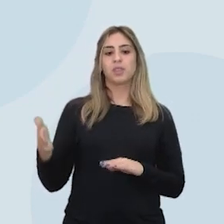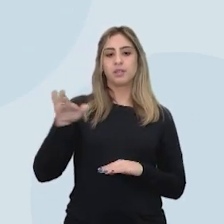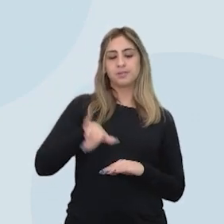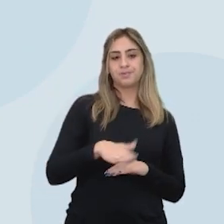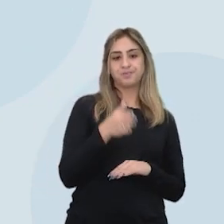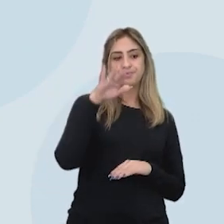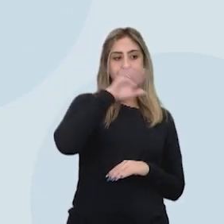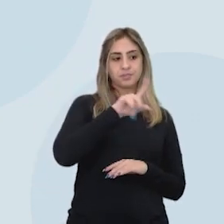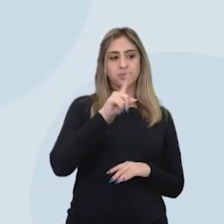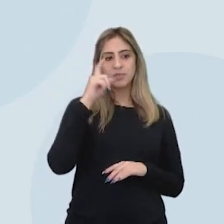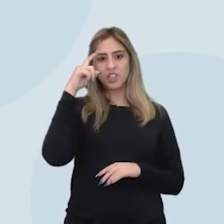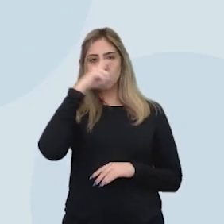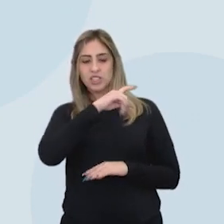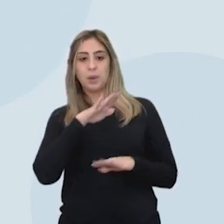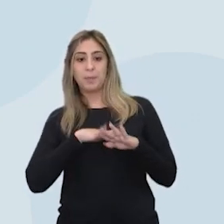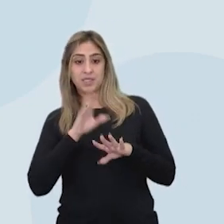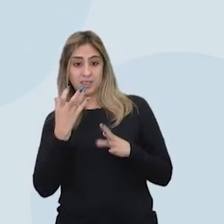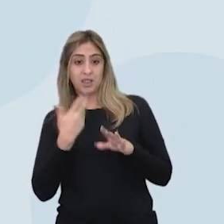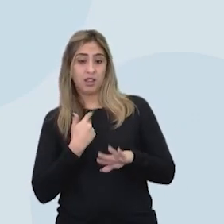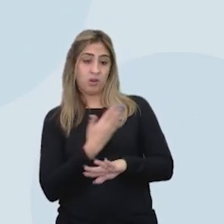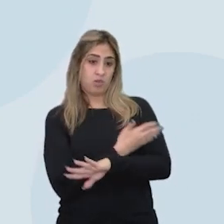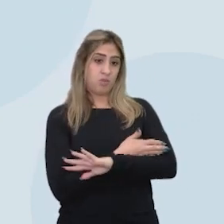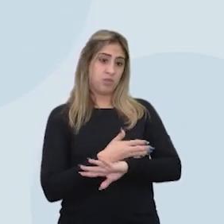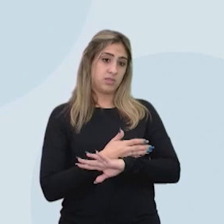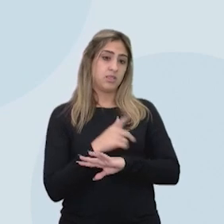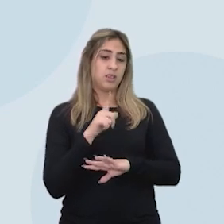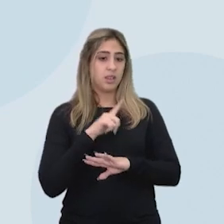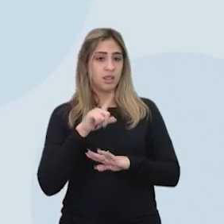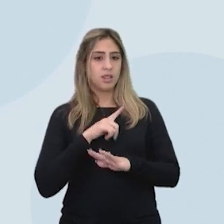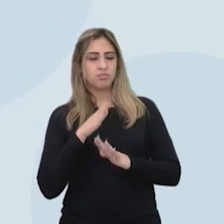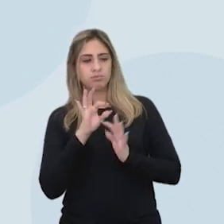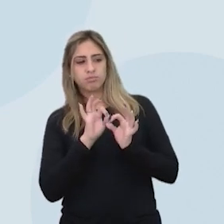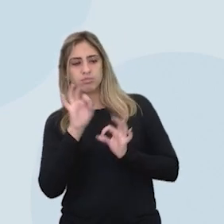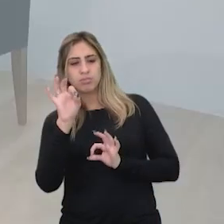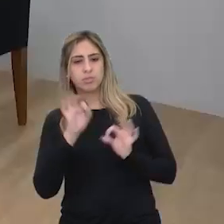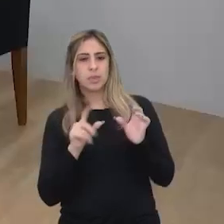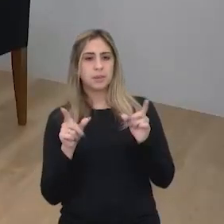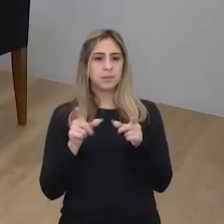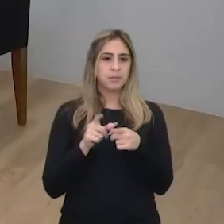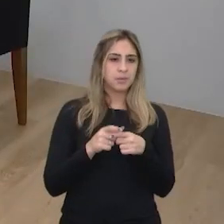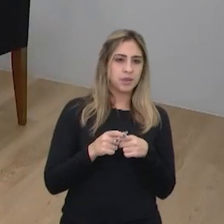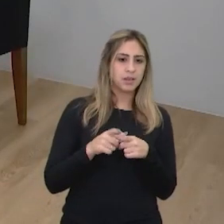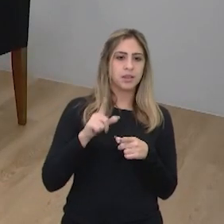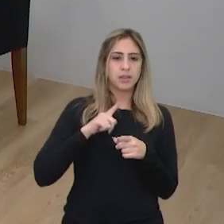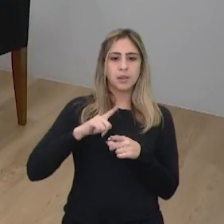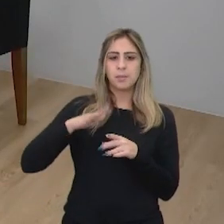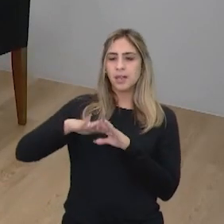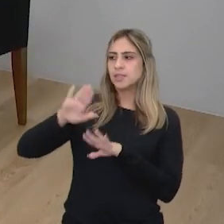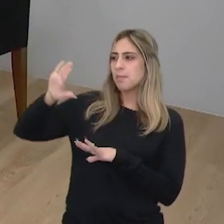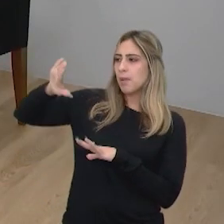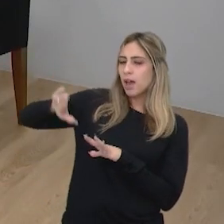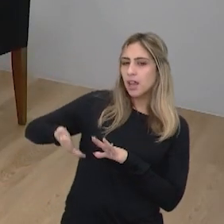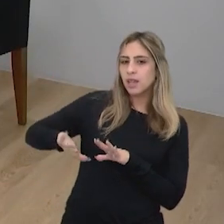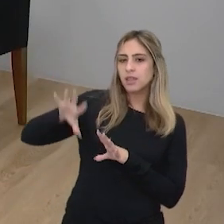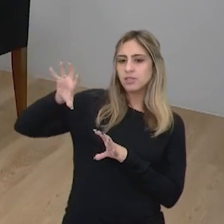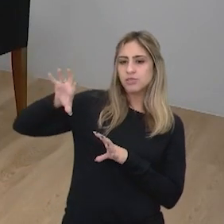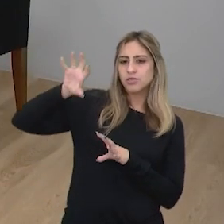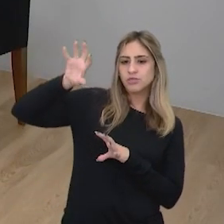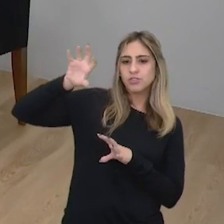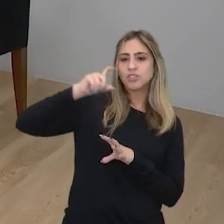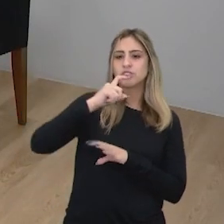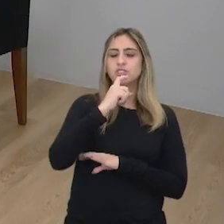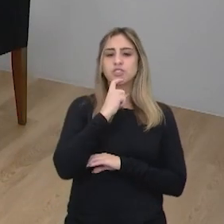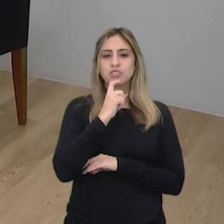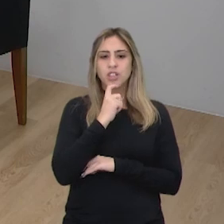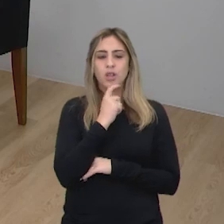elas não são tão técnicas, mas para quem quer começar, elas têm uma partezinha pequena, mas de parede, então de gelo, assim,